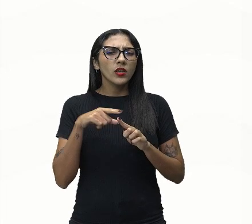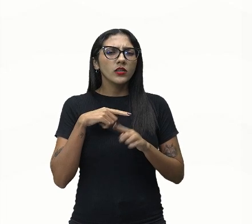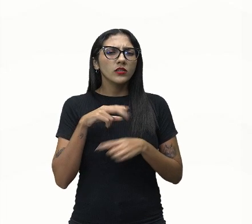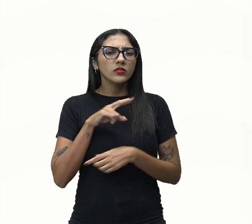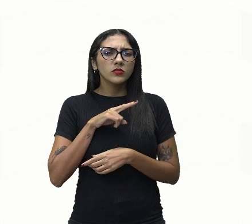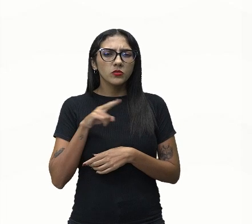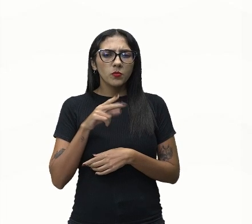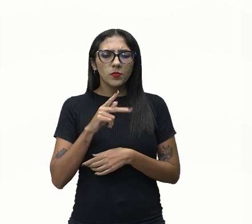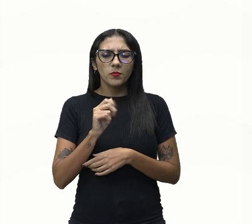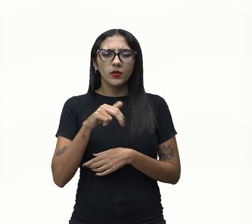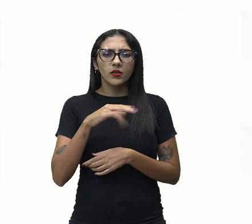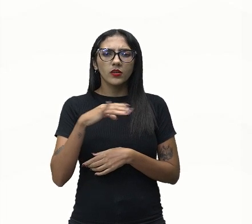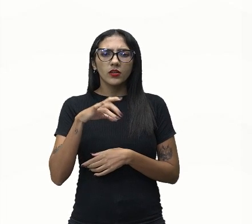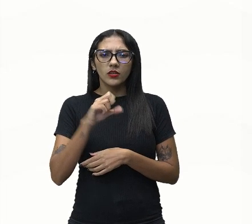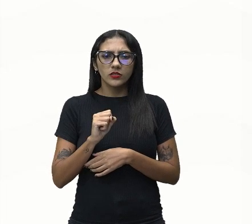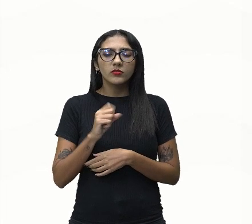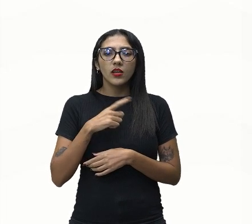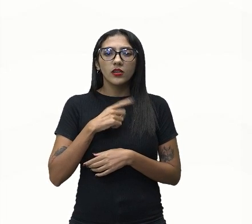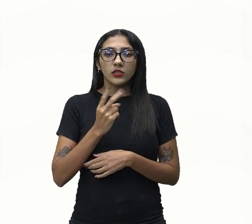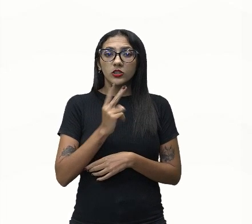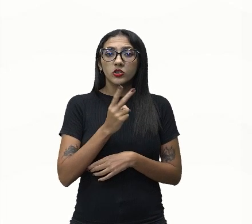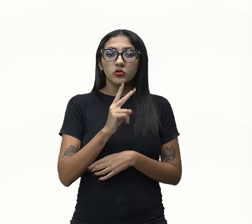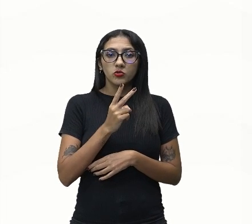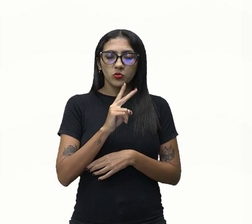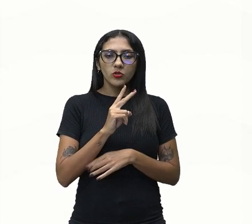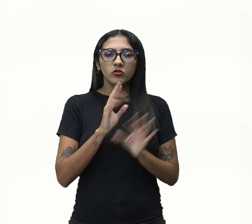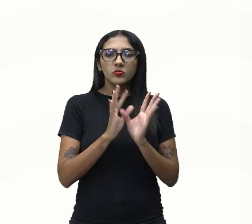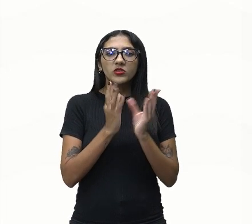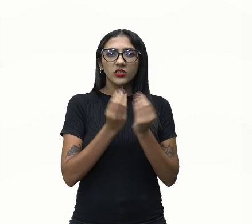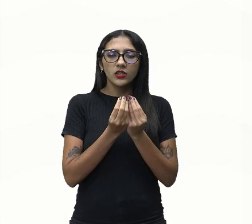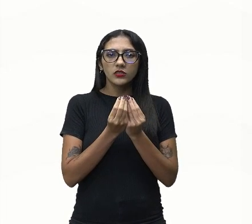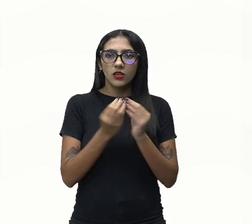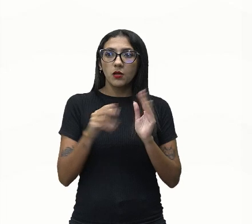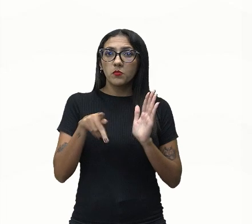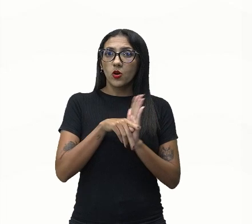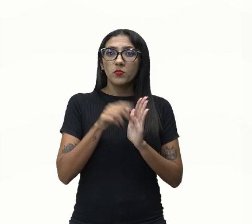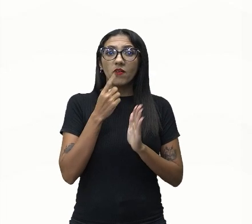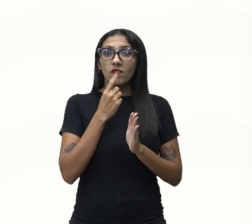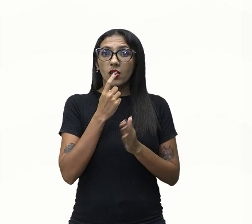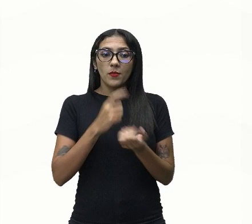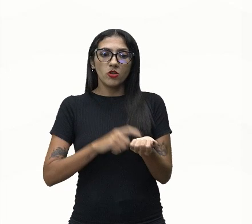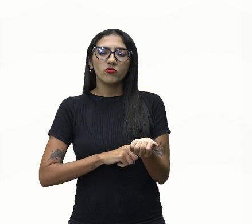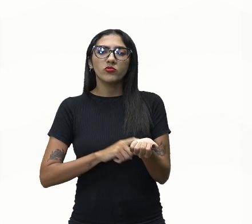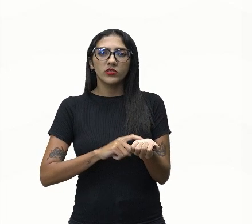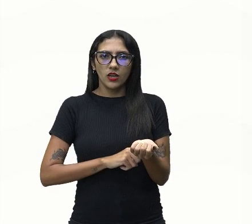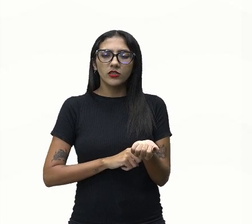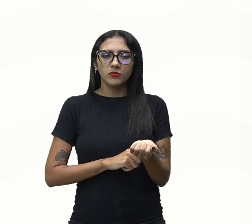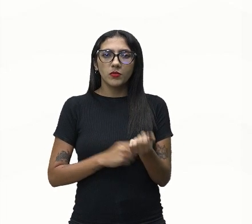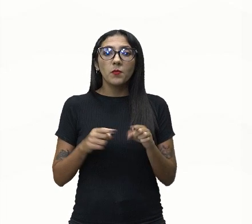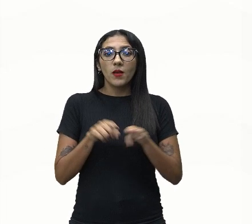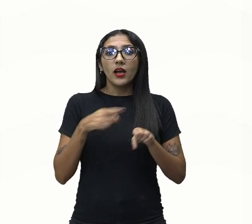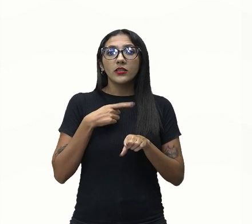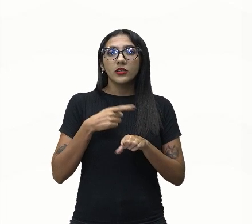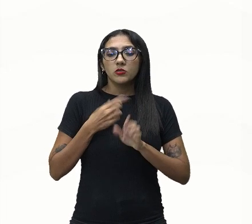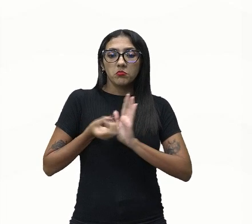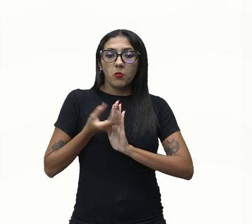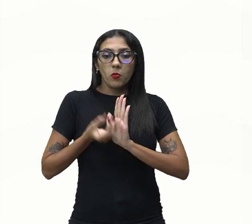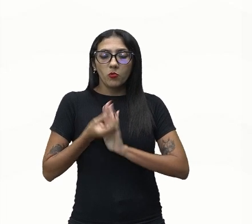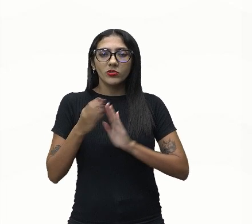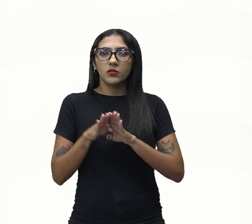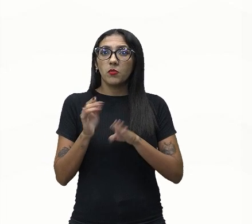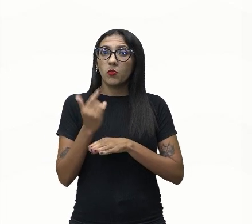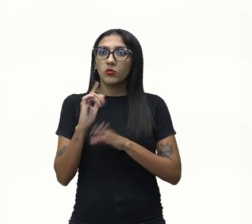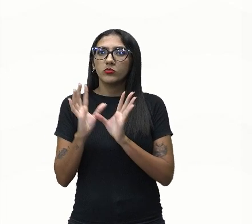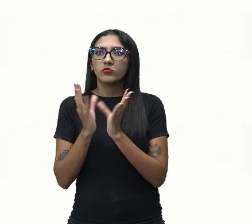que ele produz, insulina e glucagon, são lançados dentro da corrente sanguínea. Só que ele também produz o suco pancreático,